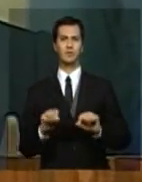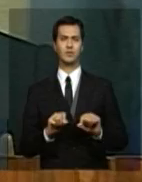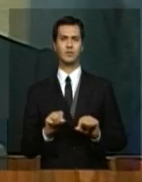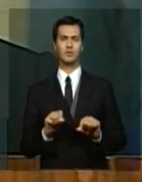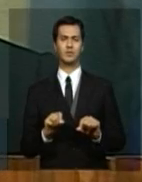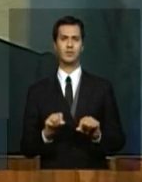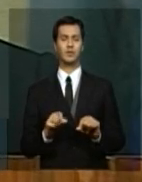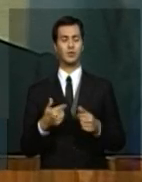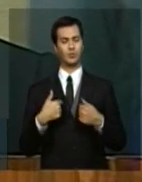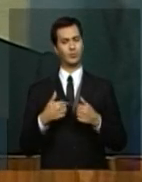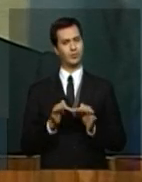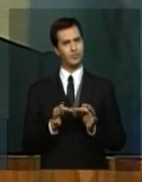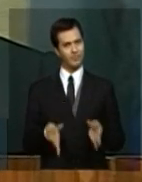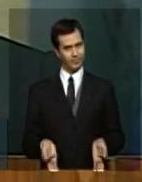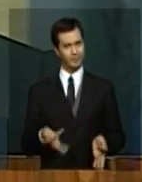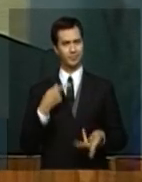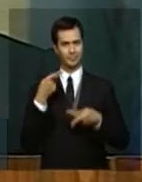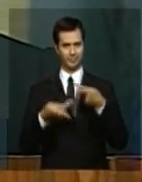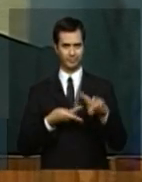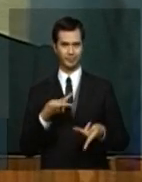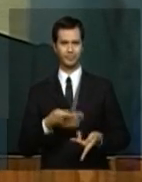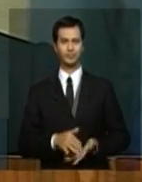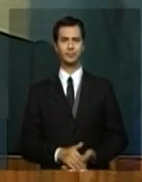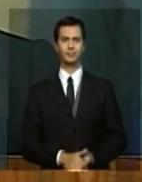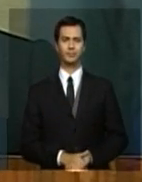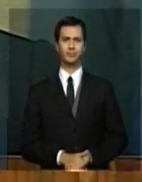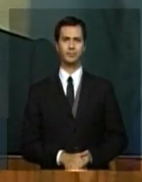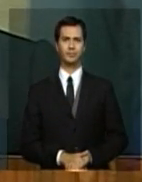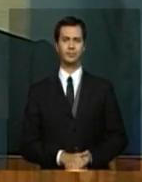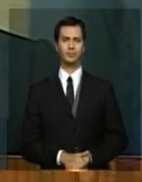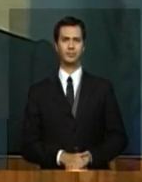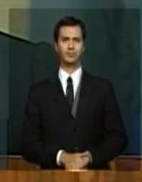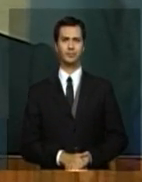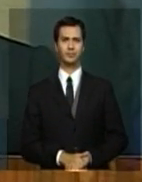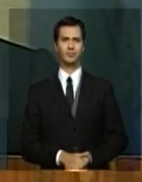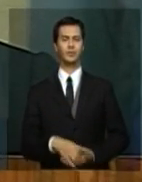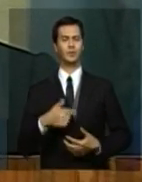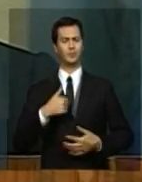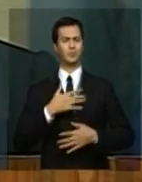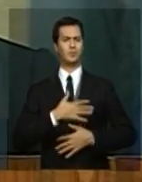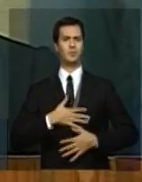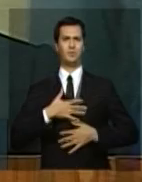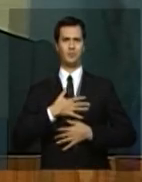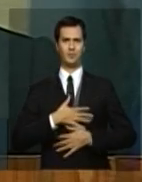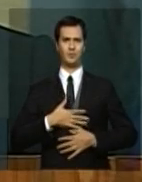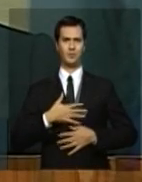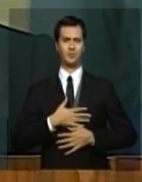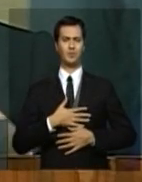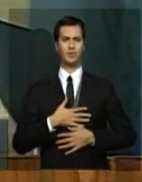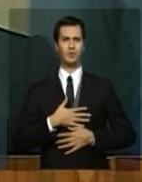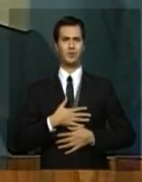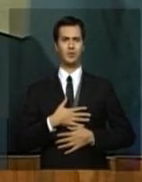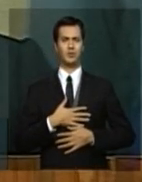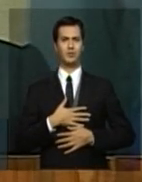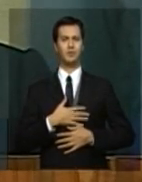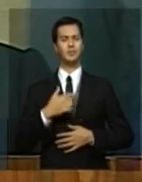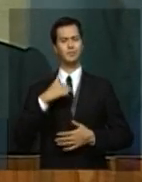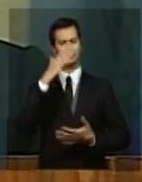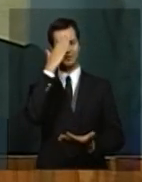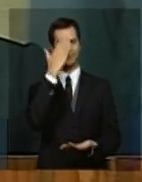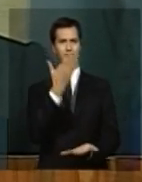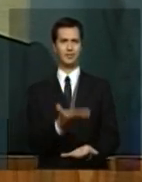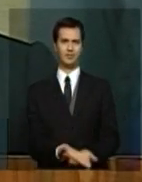muito humildemente mas muito orgulho ter a